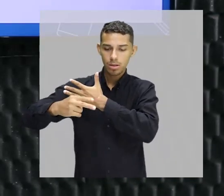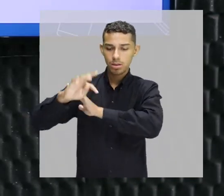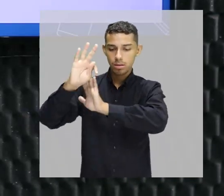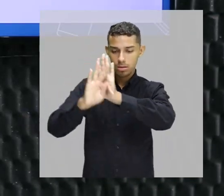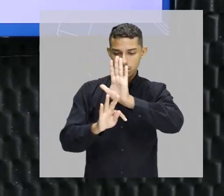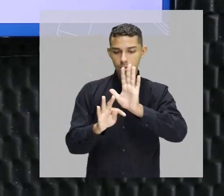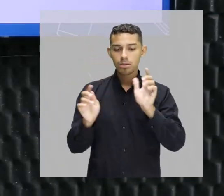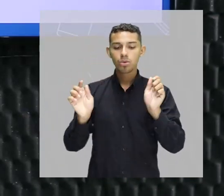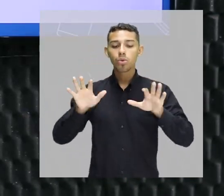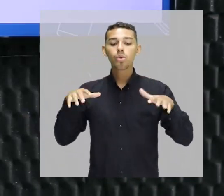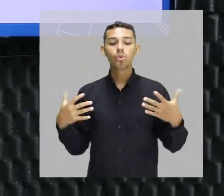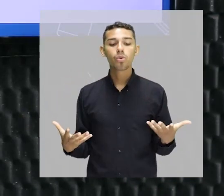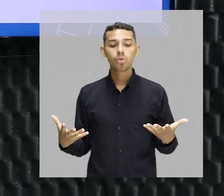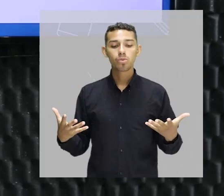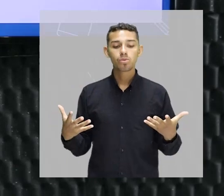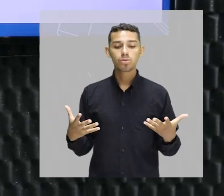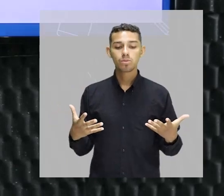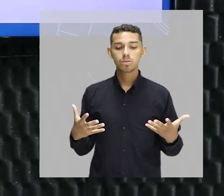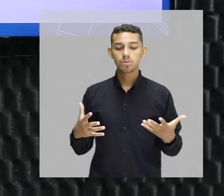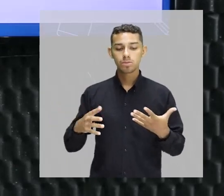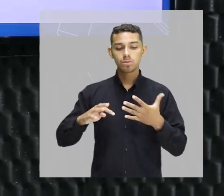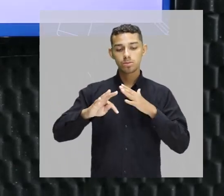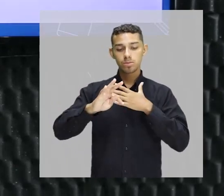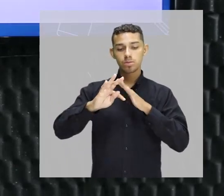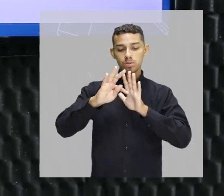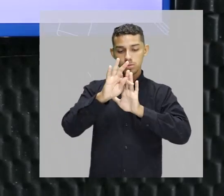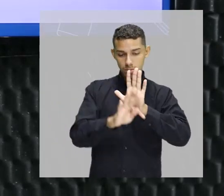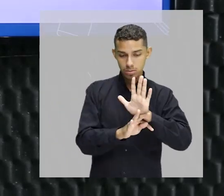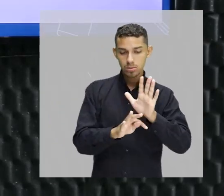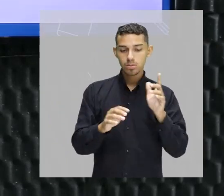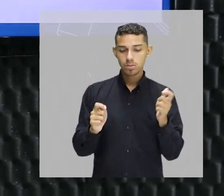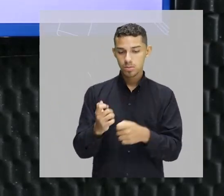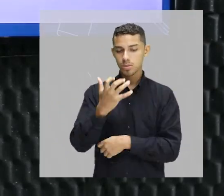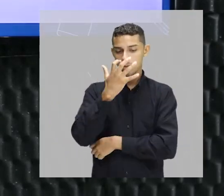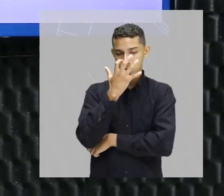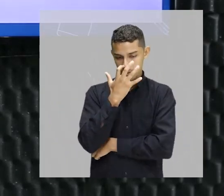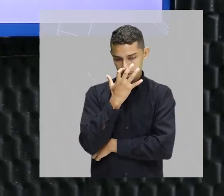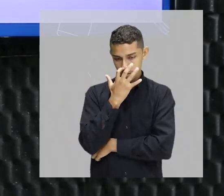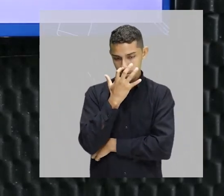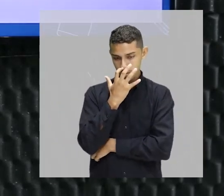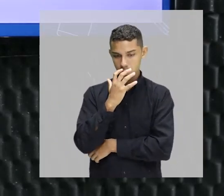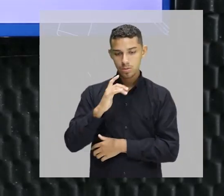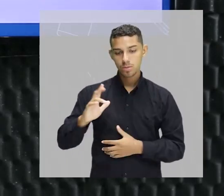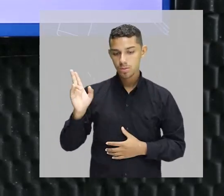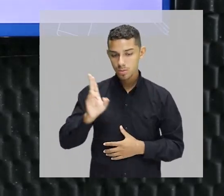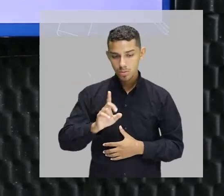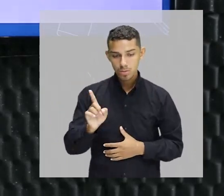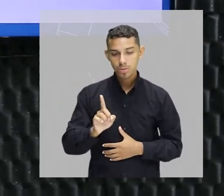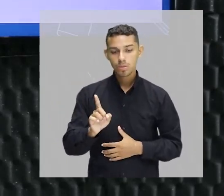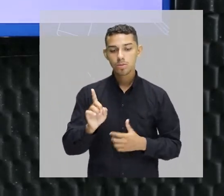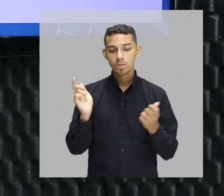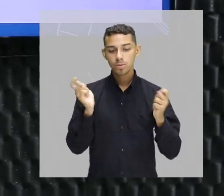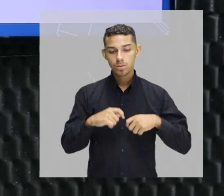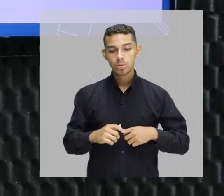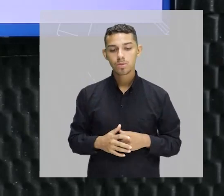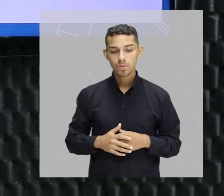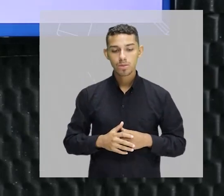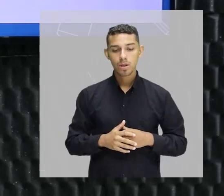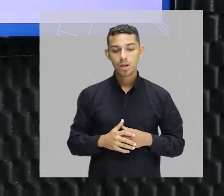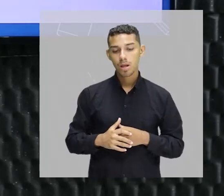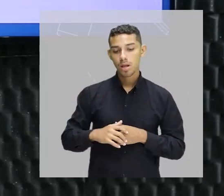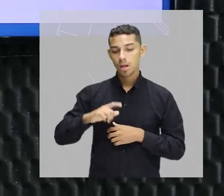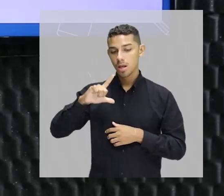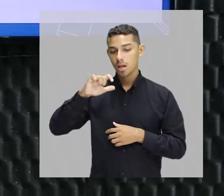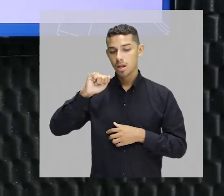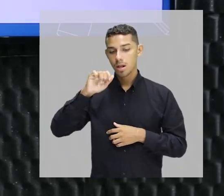saber qual é a sequência textual, tá? Observem que mesmo sendo um gênero não tão utilizado por nós, por exemplo, a ladainha,